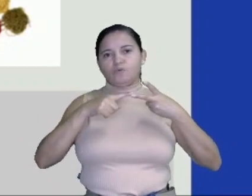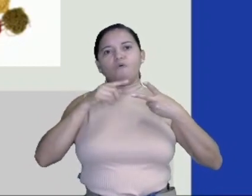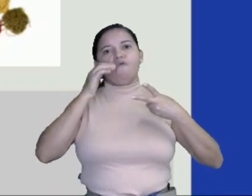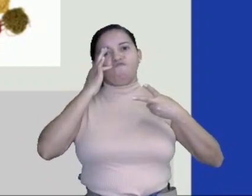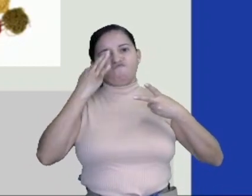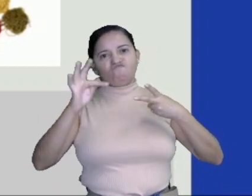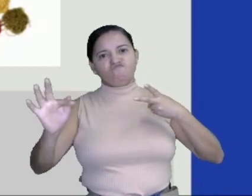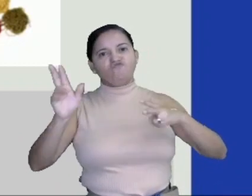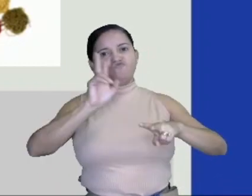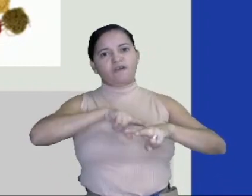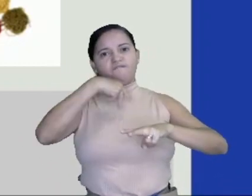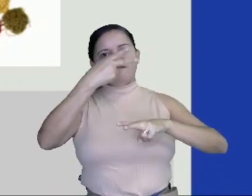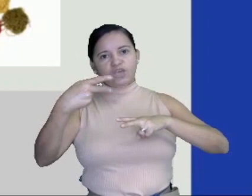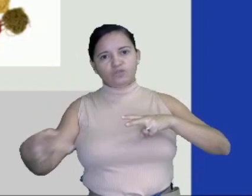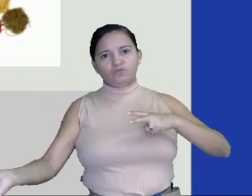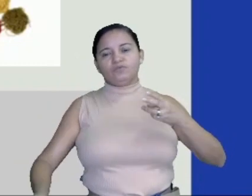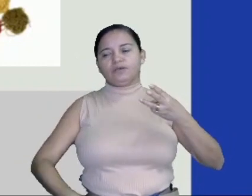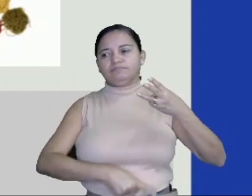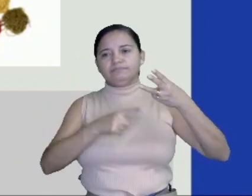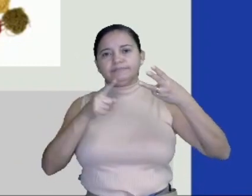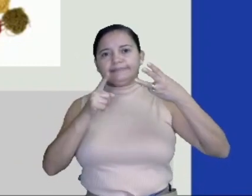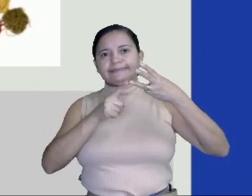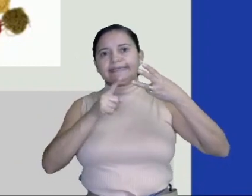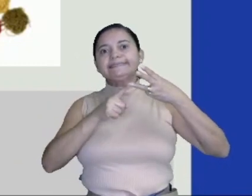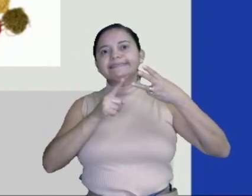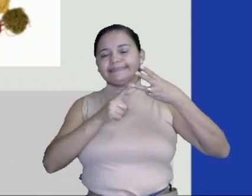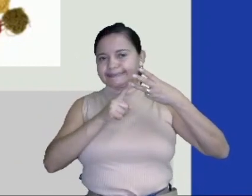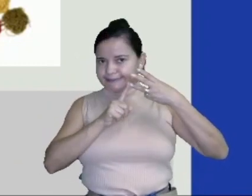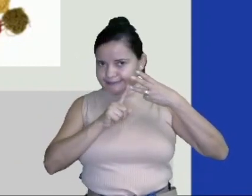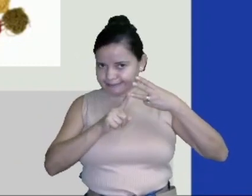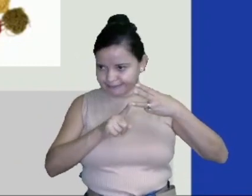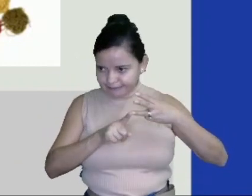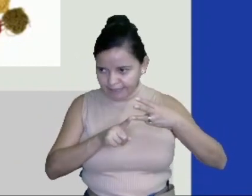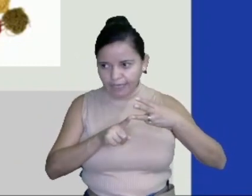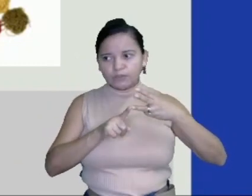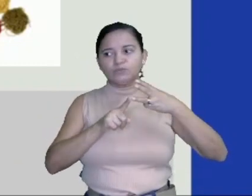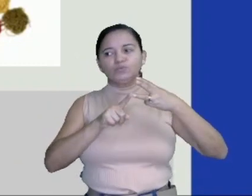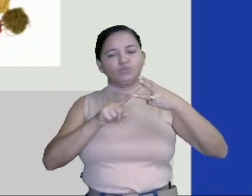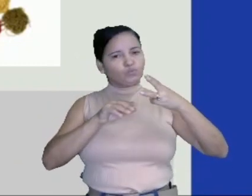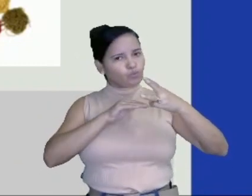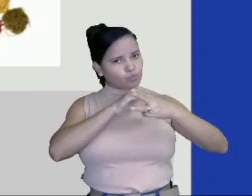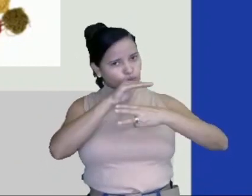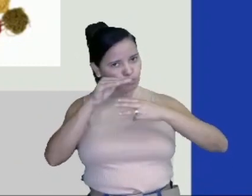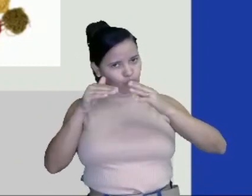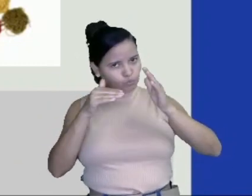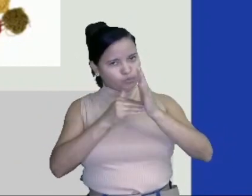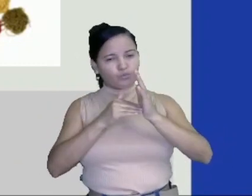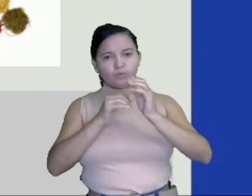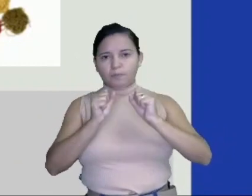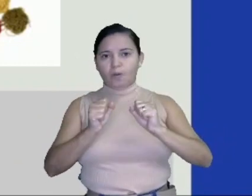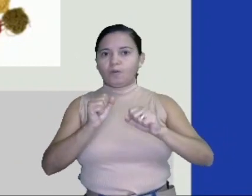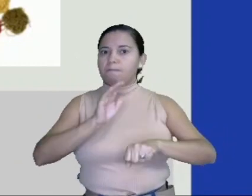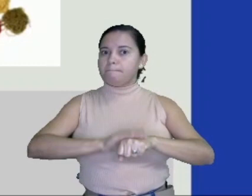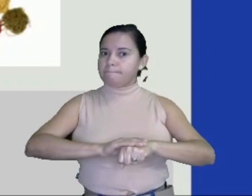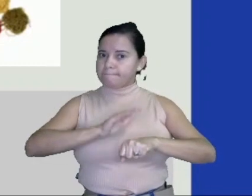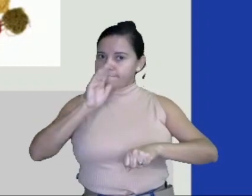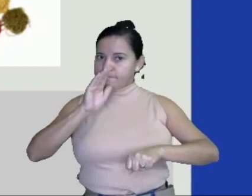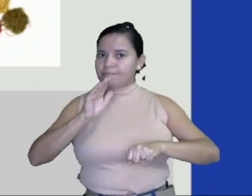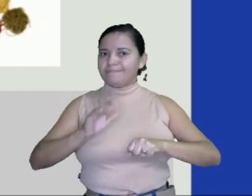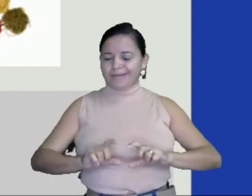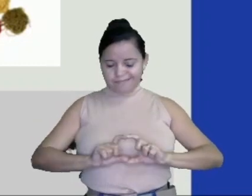verduras. E em terceiro lugar, todas as proteínas. Então, você deve consumir em maior quantidade os